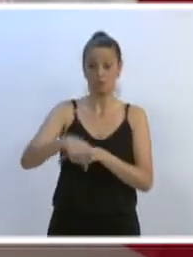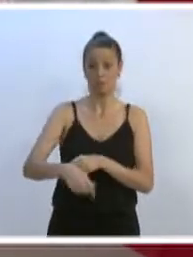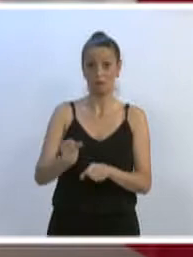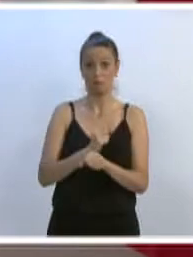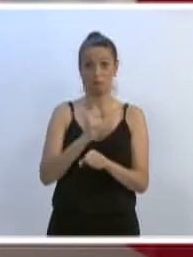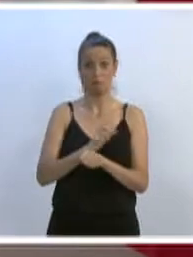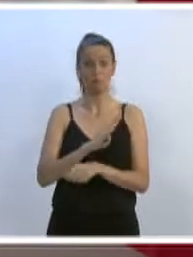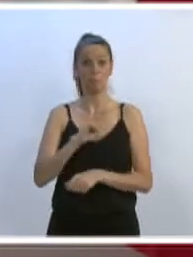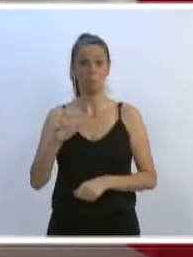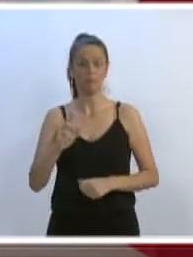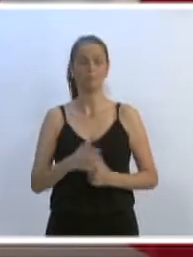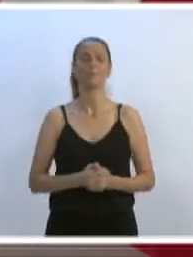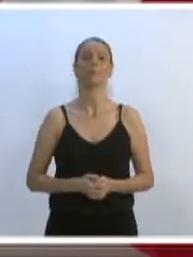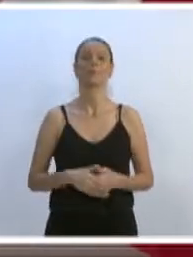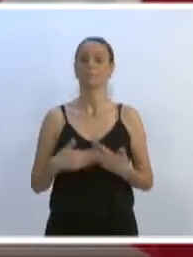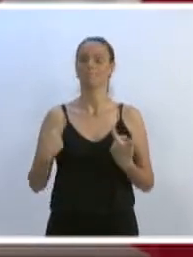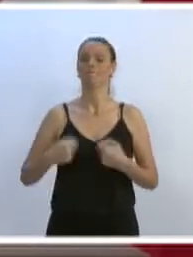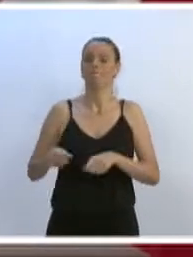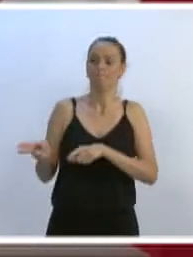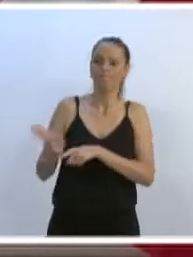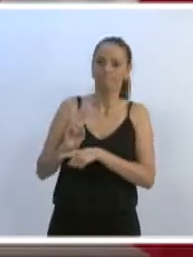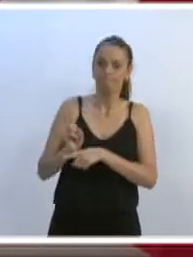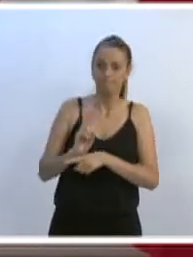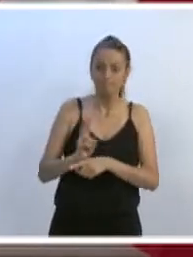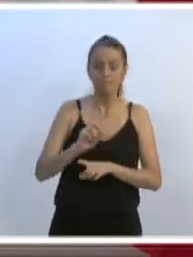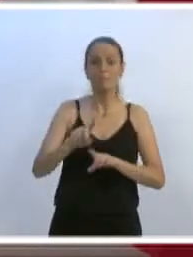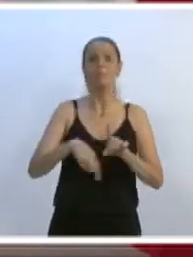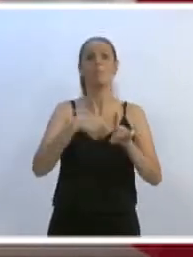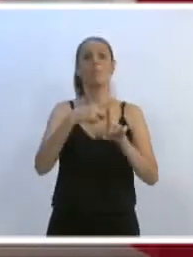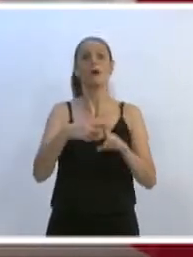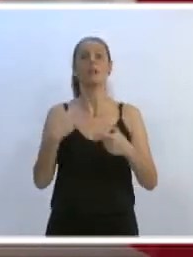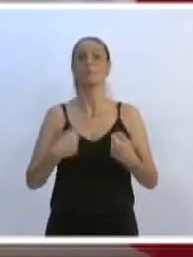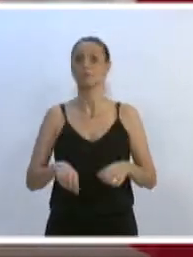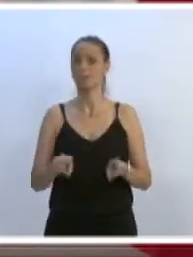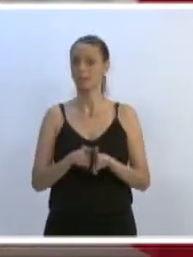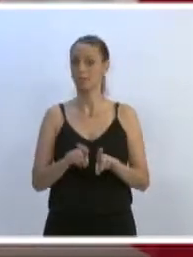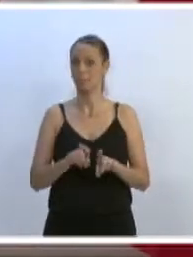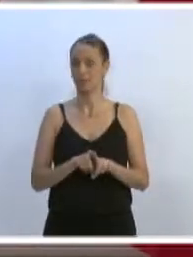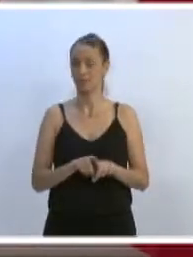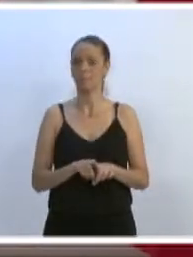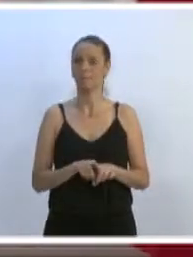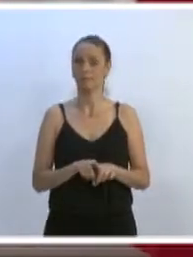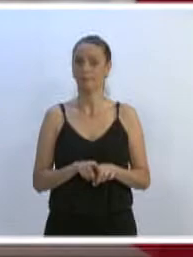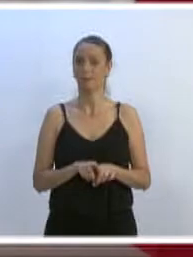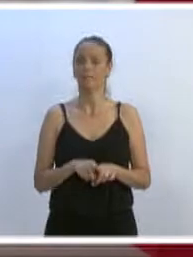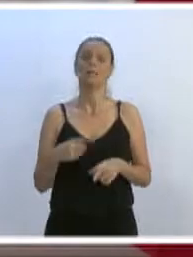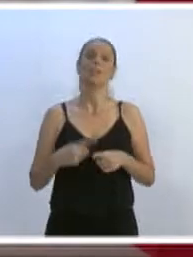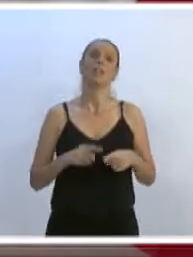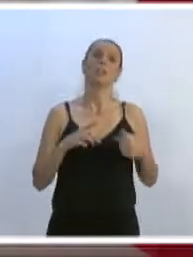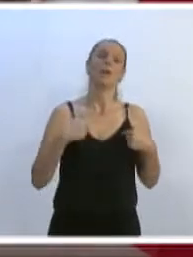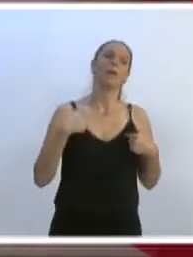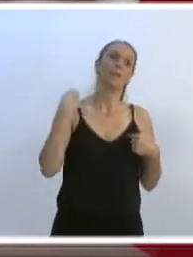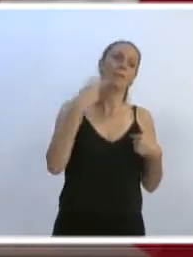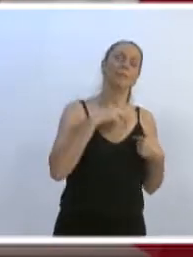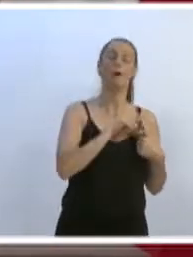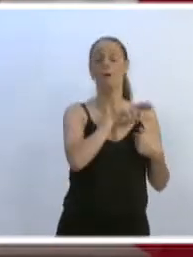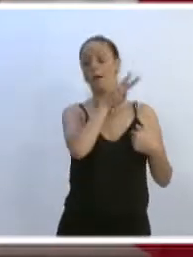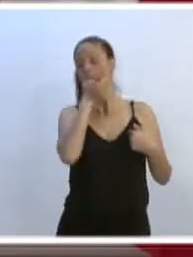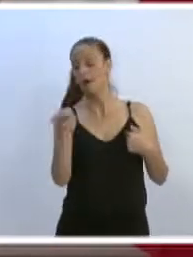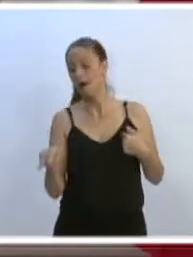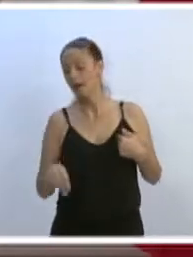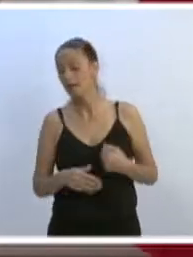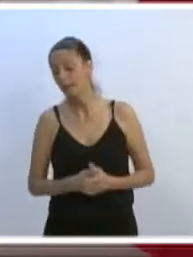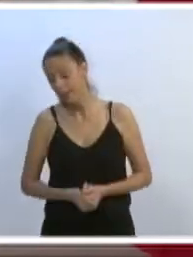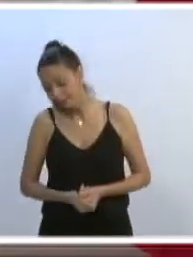ver falou isso além de nós fiscalizarmos a obras temos que acompanhar sim porque vereador não é só ir lá olhar a obra tem que